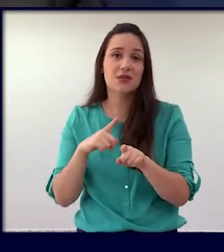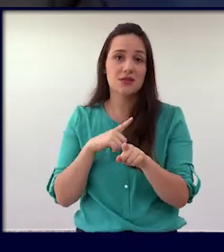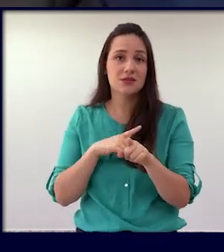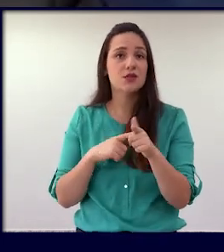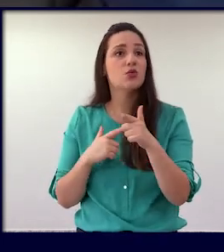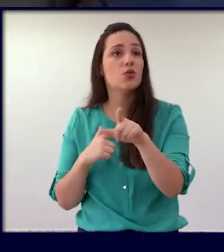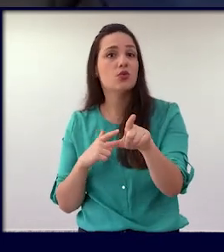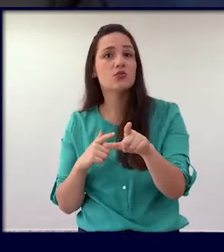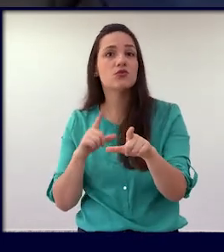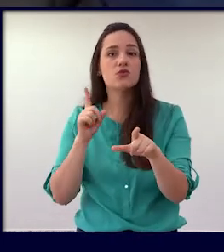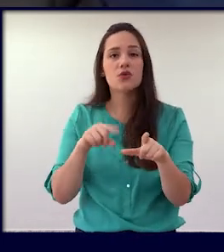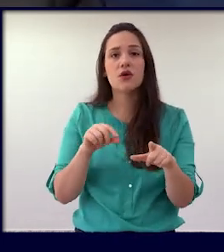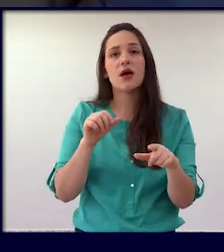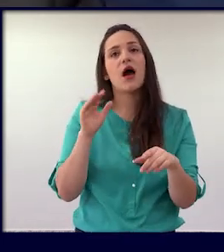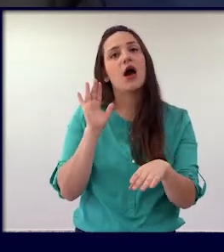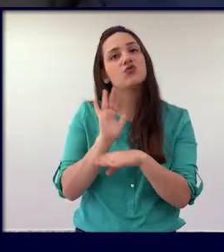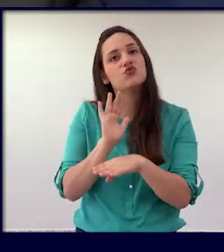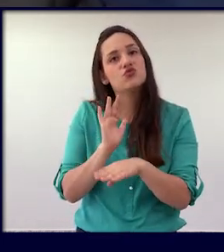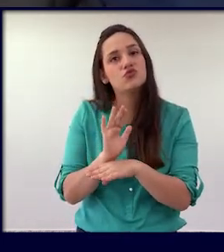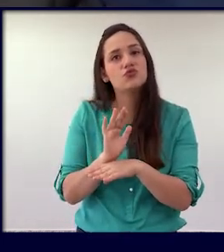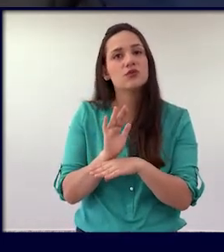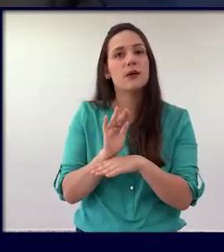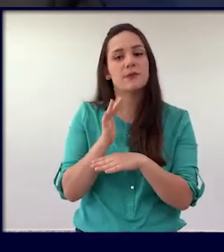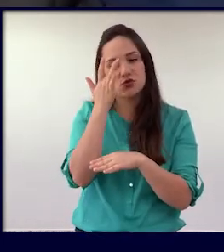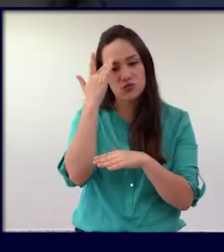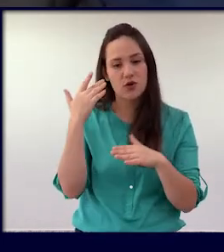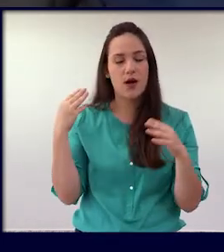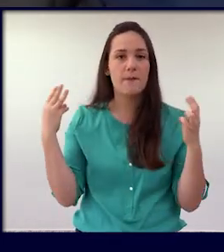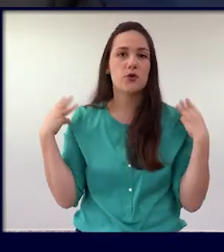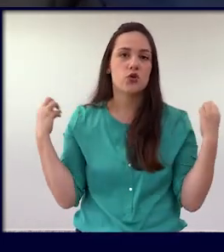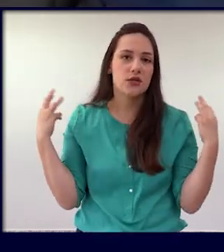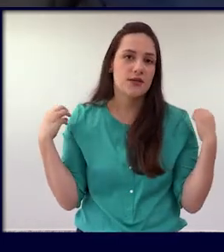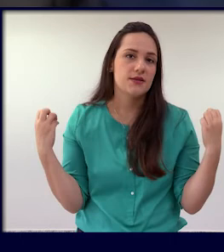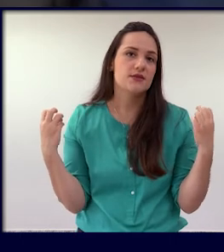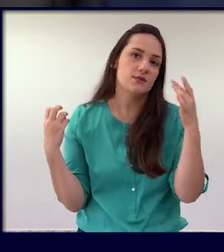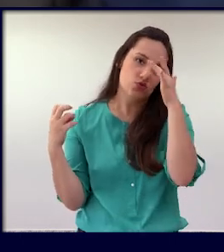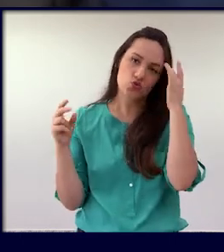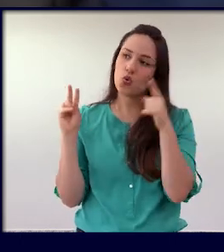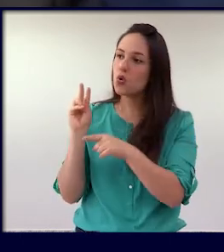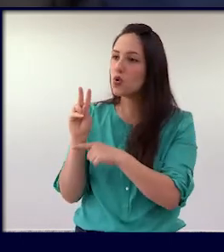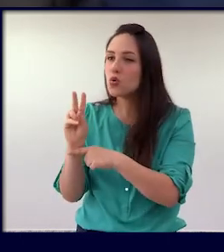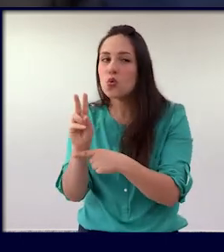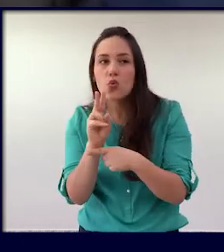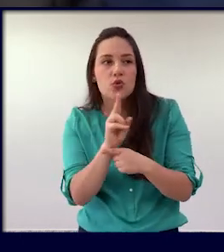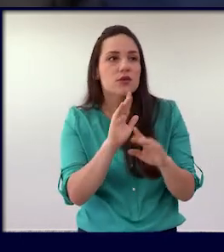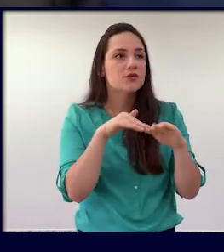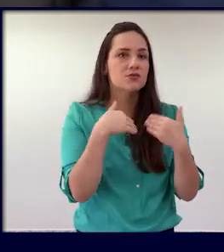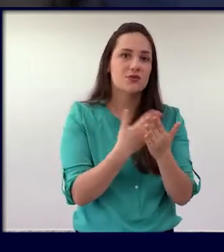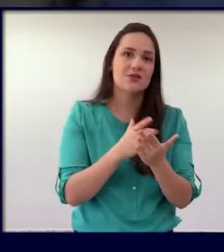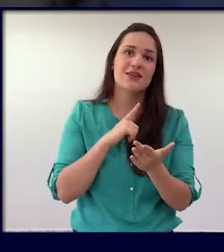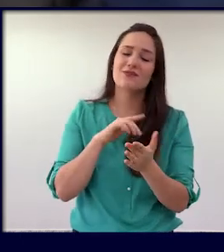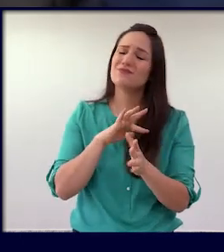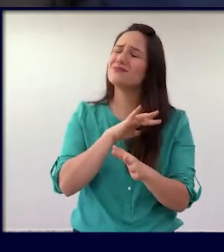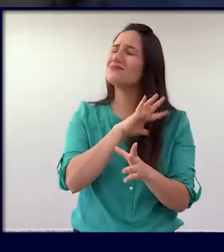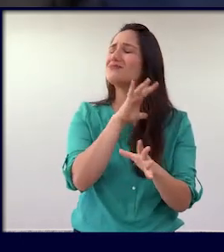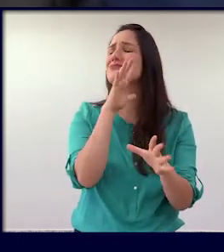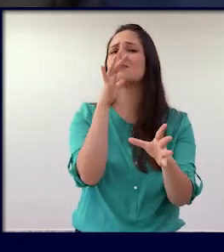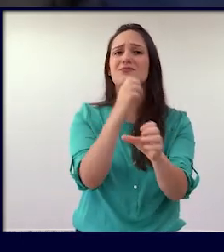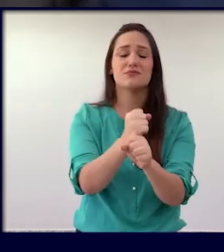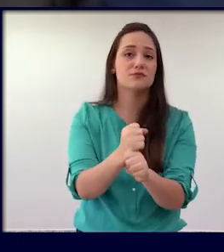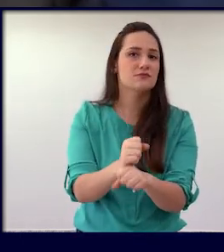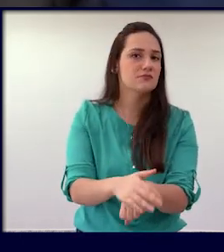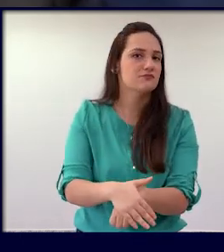forma indireta e que não é o mesário em si. São auxiliares, são motoristas, são pessoas que ficam cuidando das